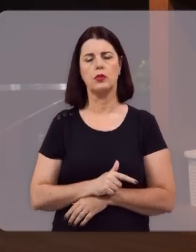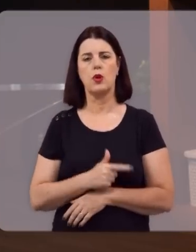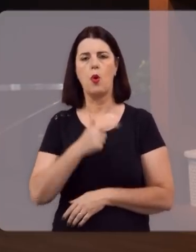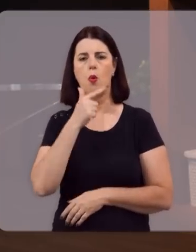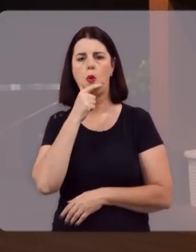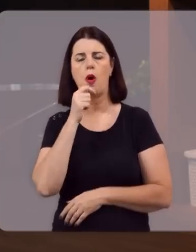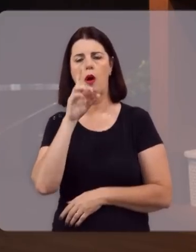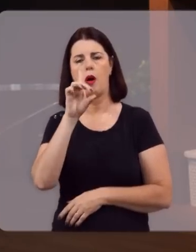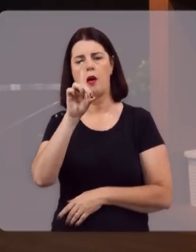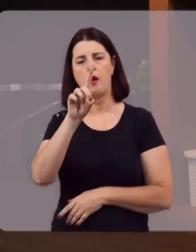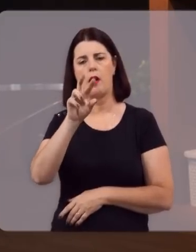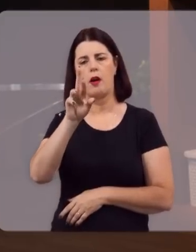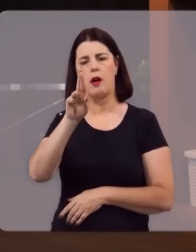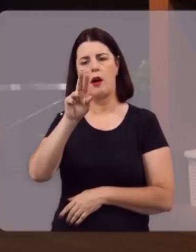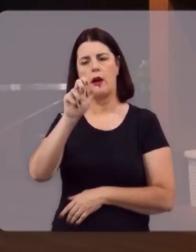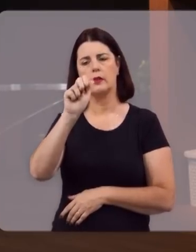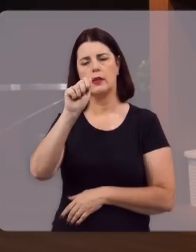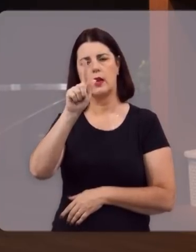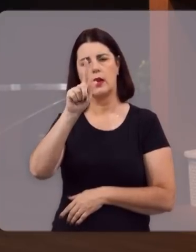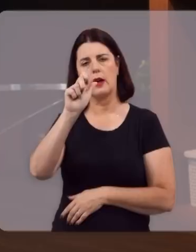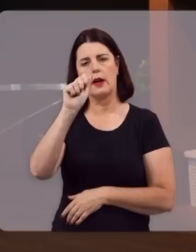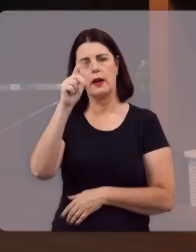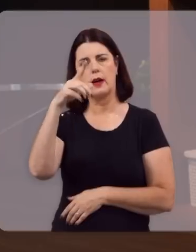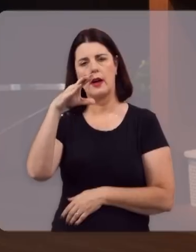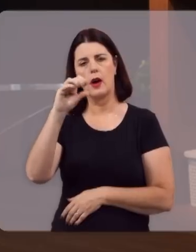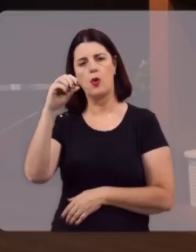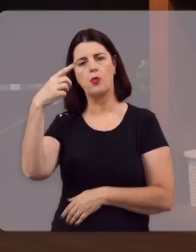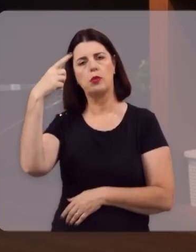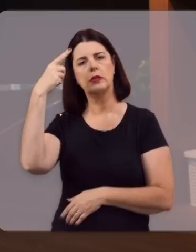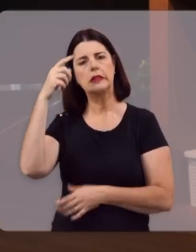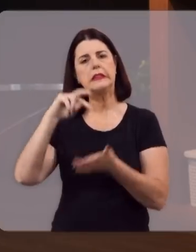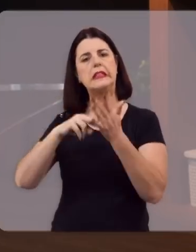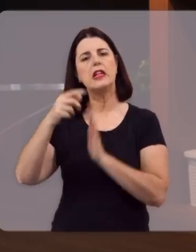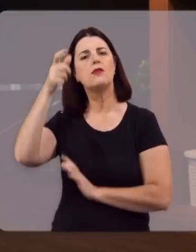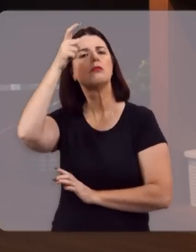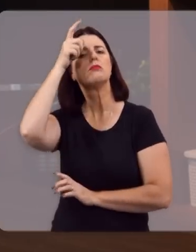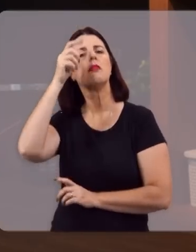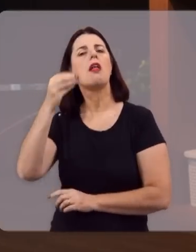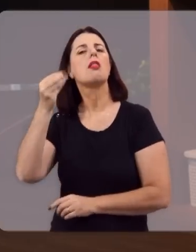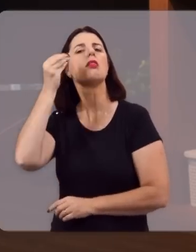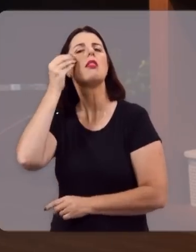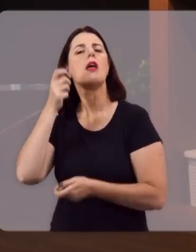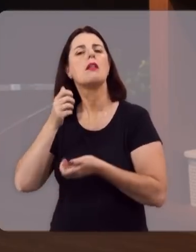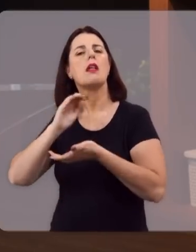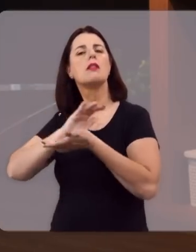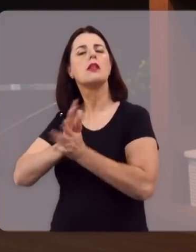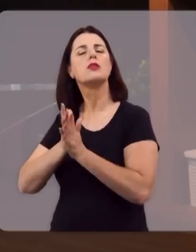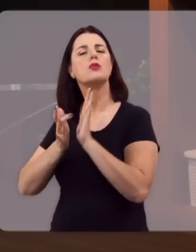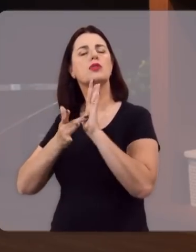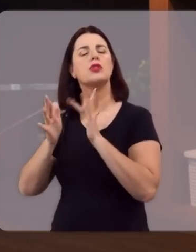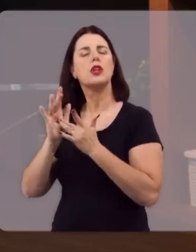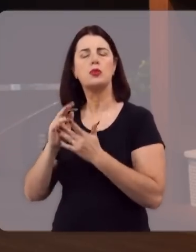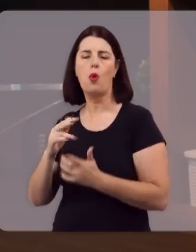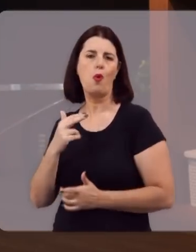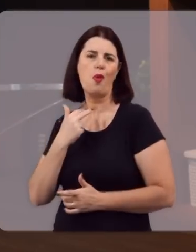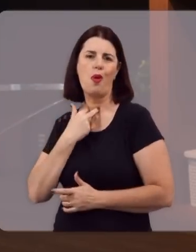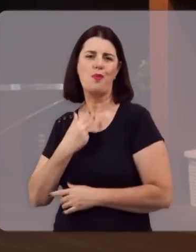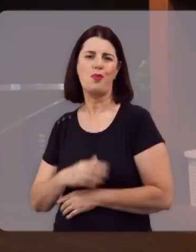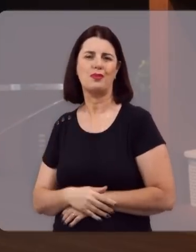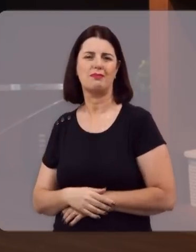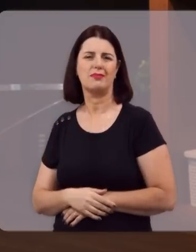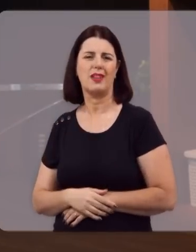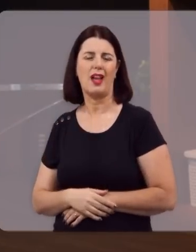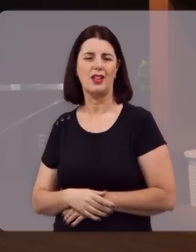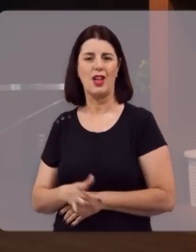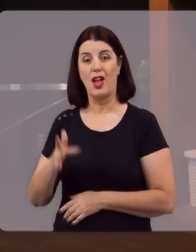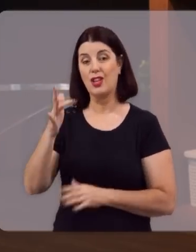o dragão, o diabo, Satanás, que tenta destruir a Jesus. Não consegue. Não